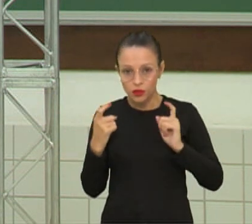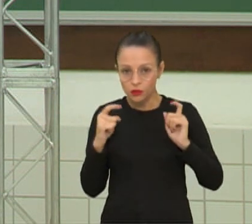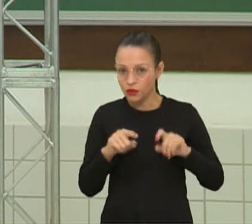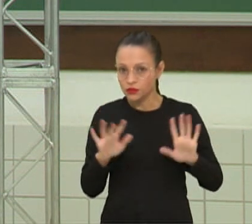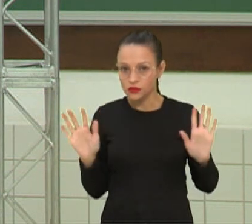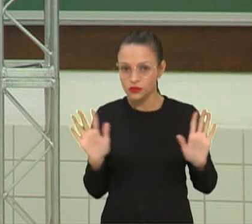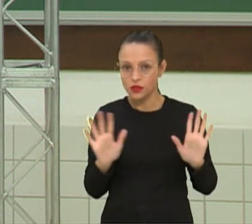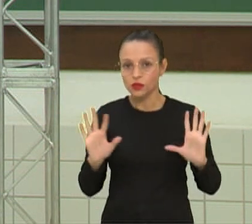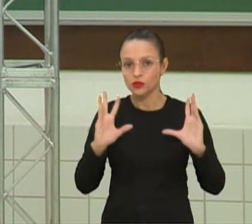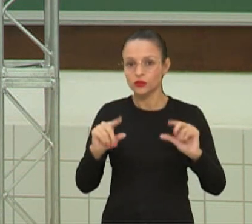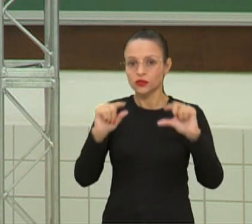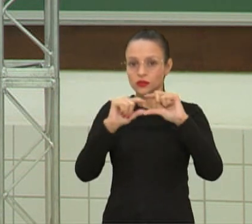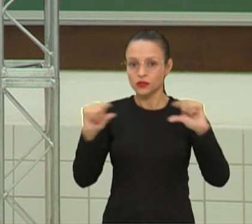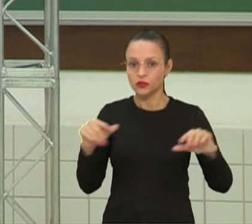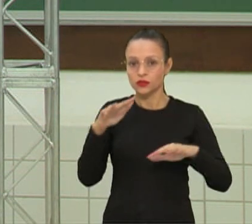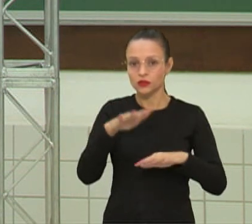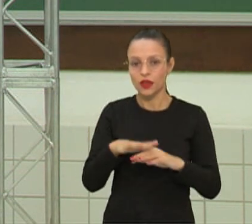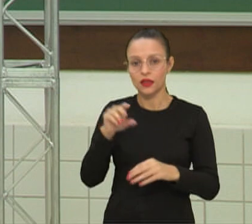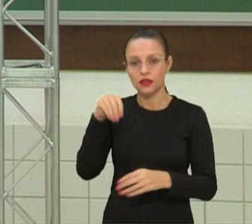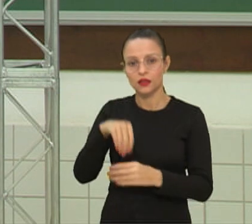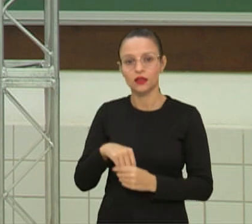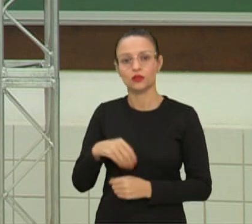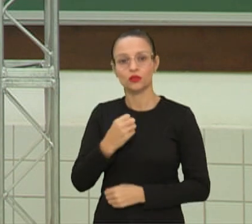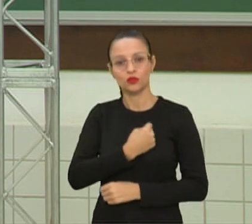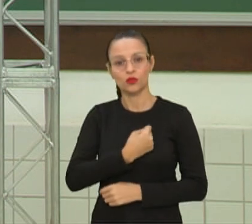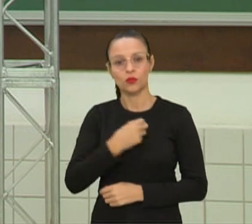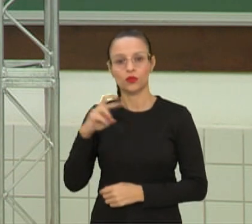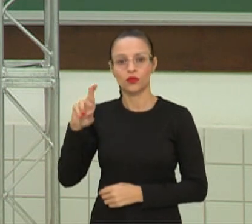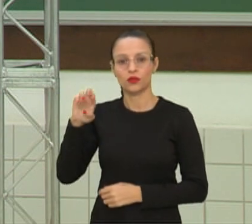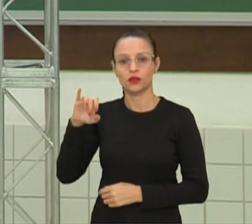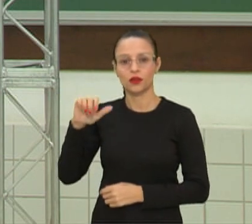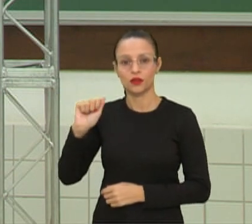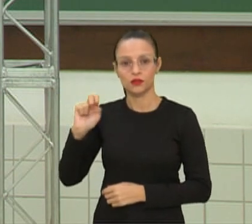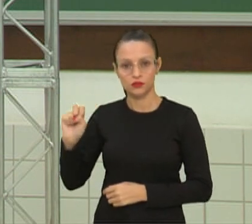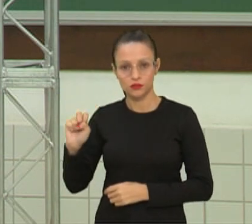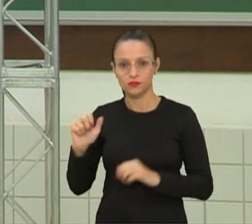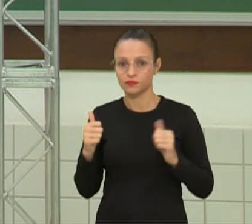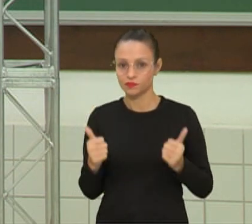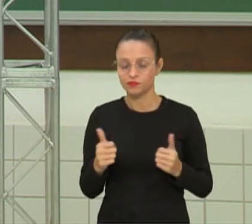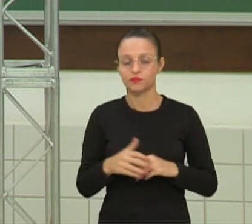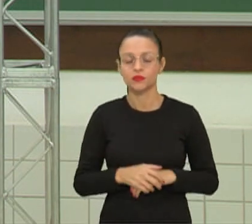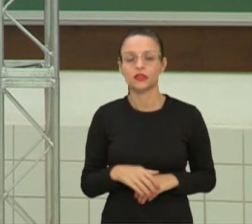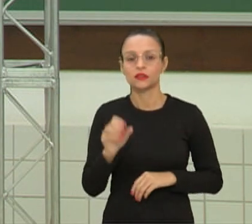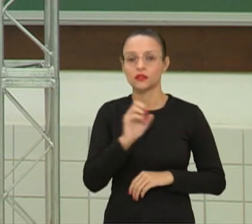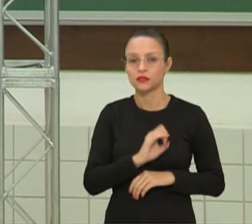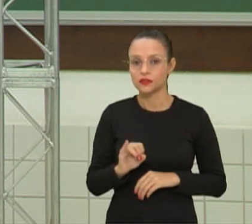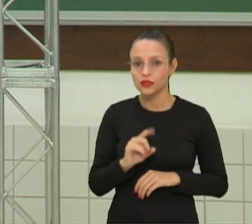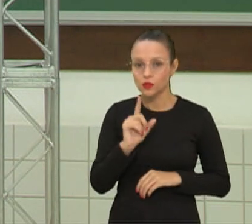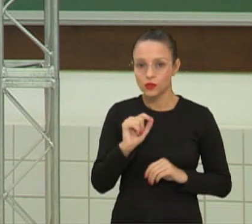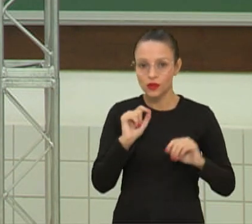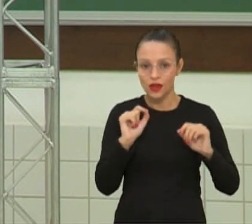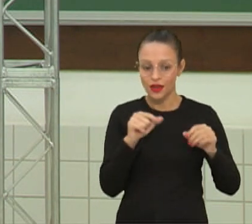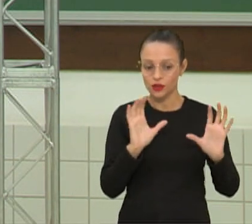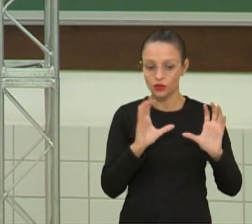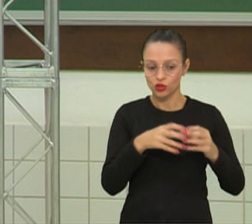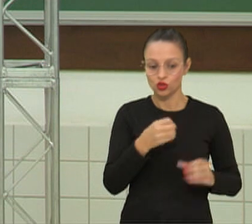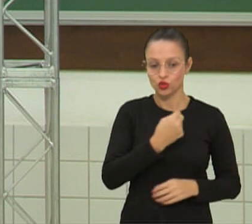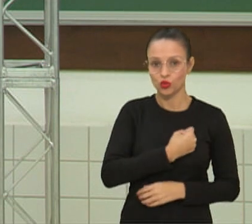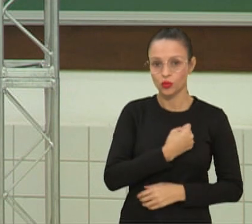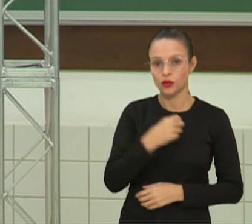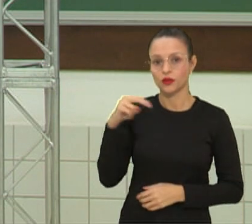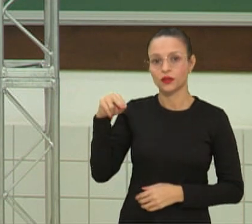Todas as equações eu vou resolver dentro dos números reais. Então, menos 40 terços está tranquilo. Tá? Se eu resolvesse dentro dos números naturais, se eu dissesse